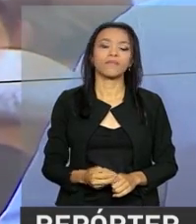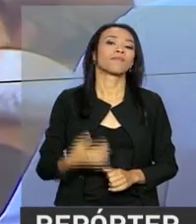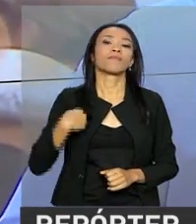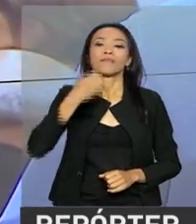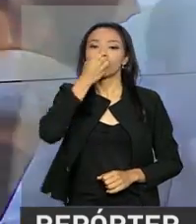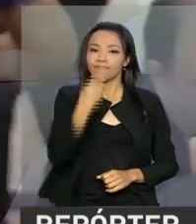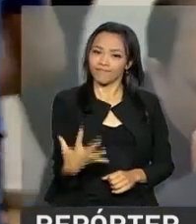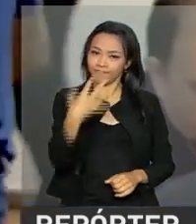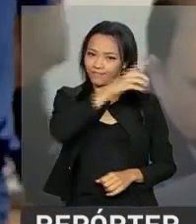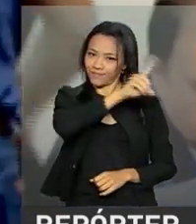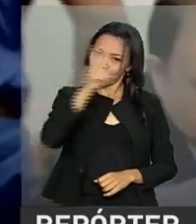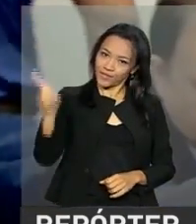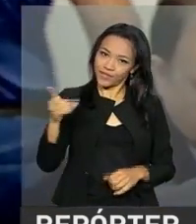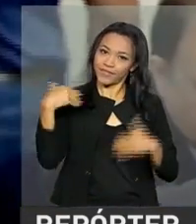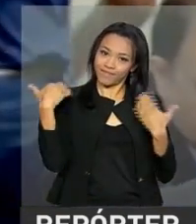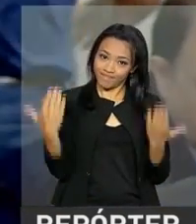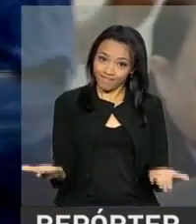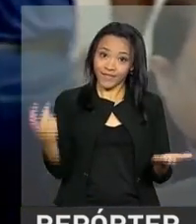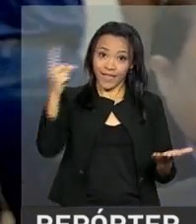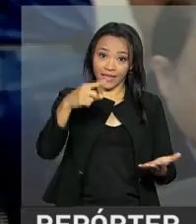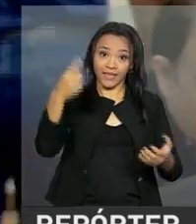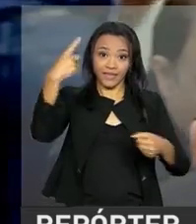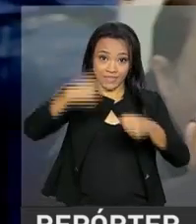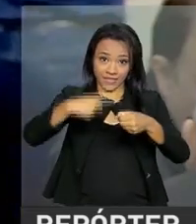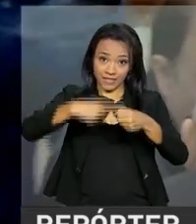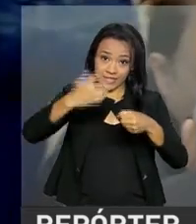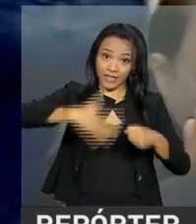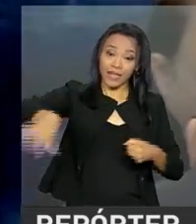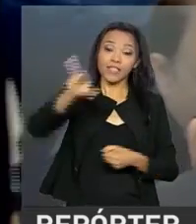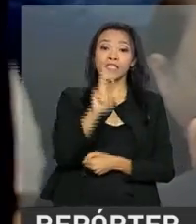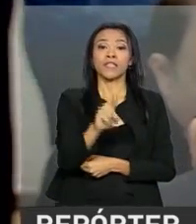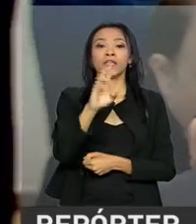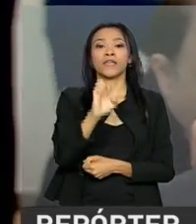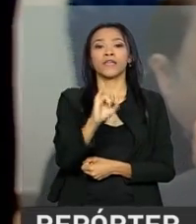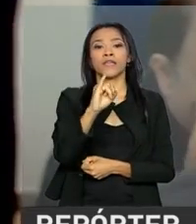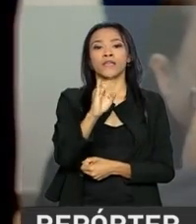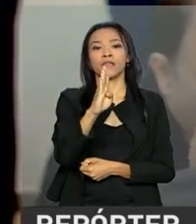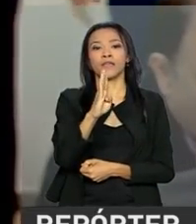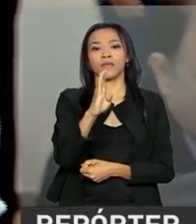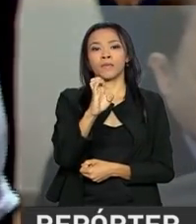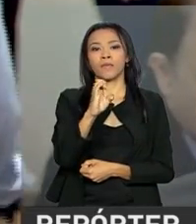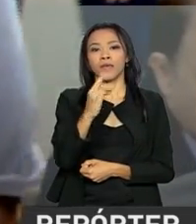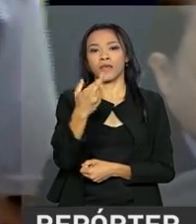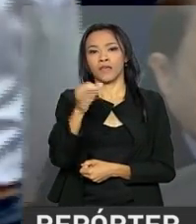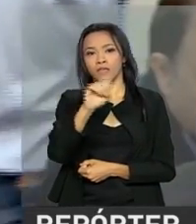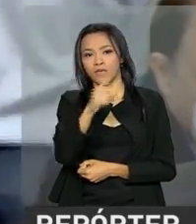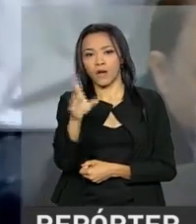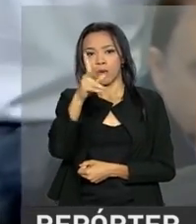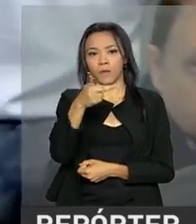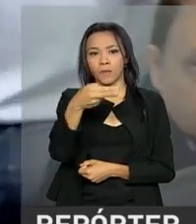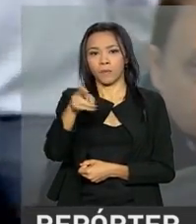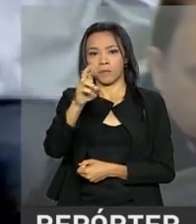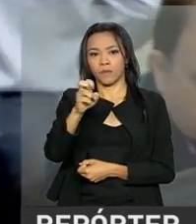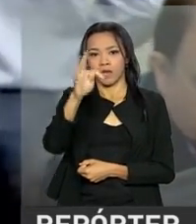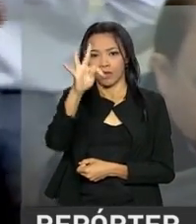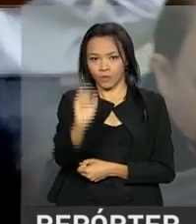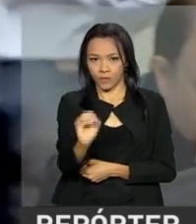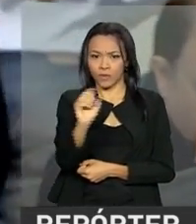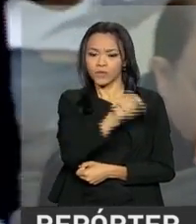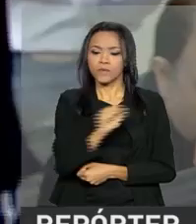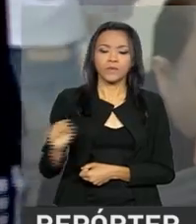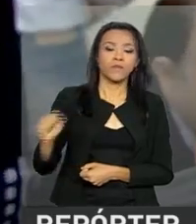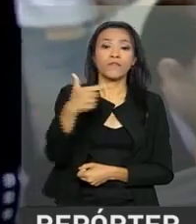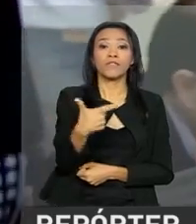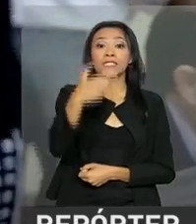Bom dia, Renata. Pois é, Ribeirão Preto fica aqui a cerca de 300 quilômetros da capital. Só para ter uma ideia, os 25 municípios aqui